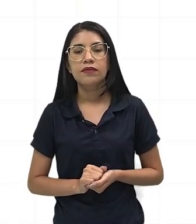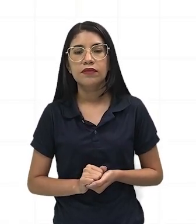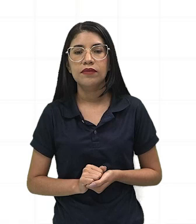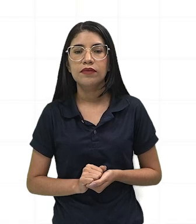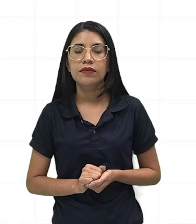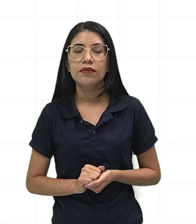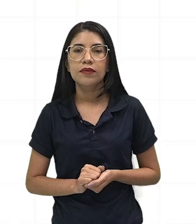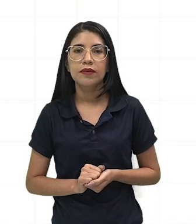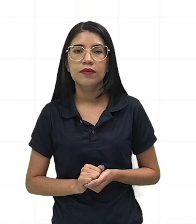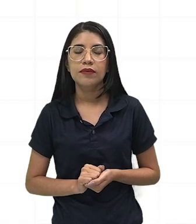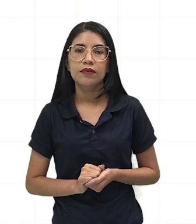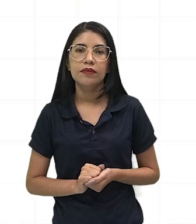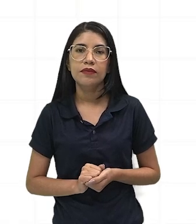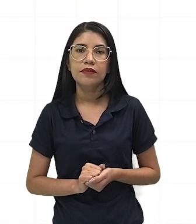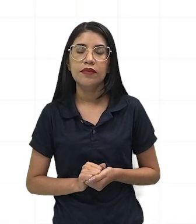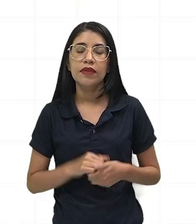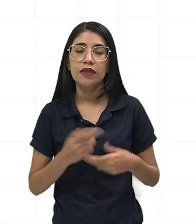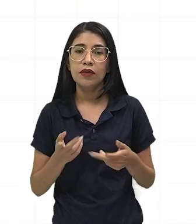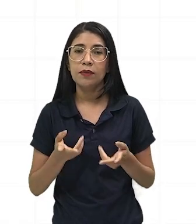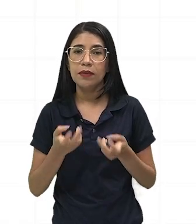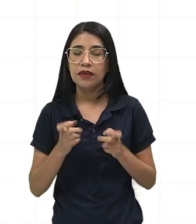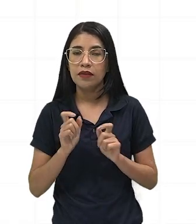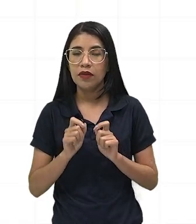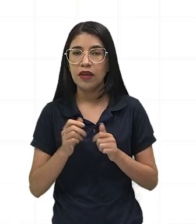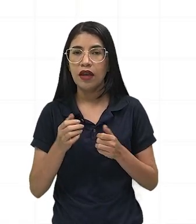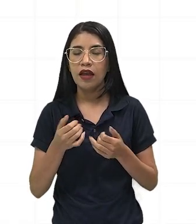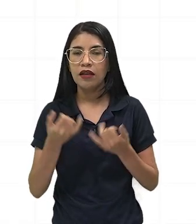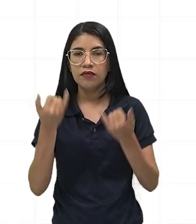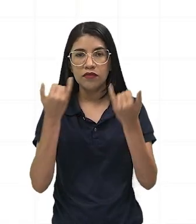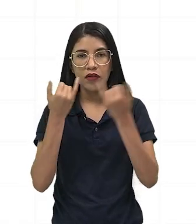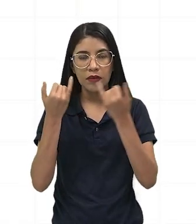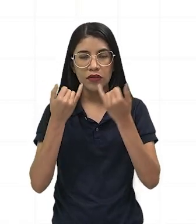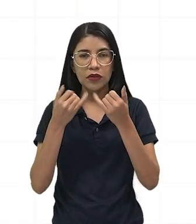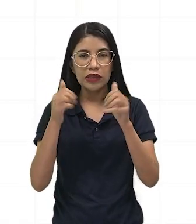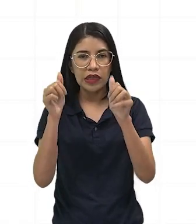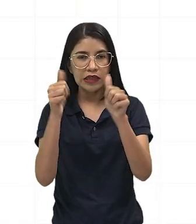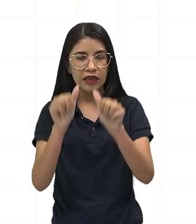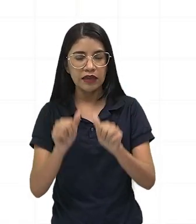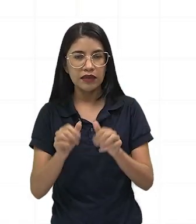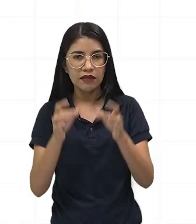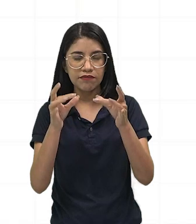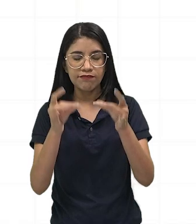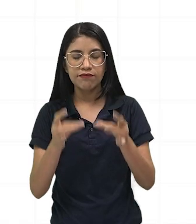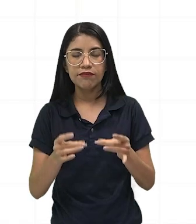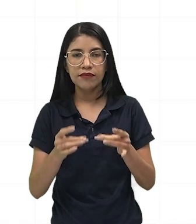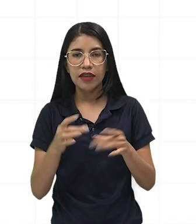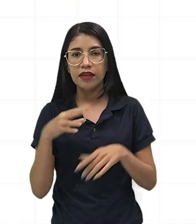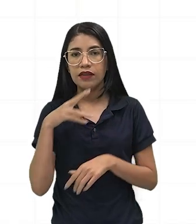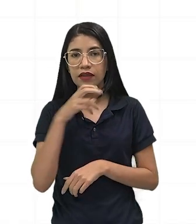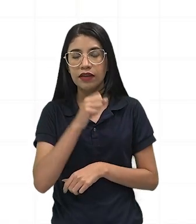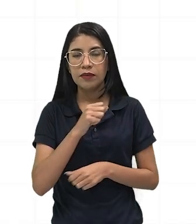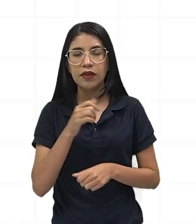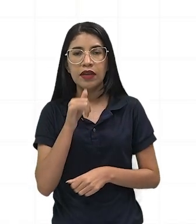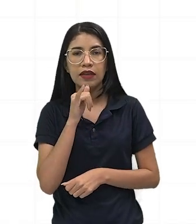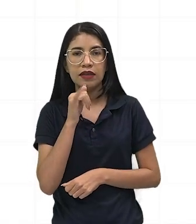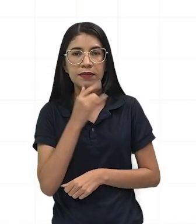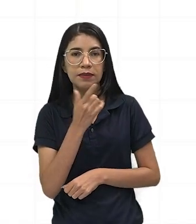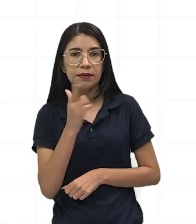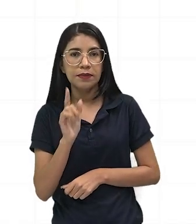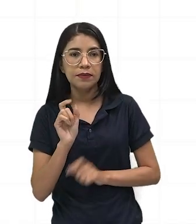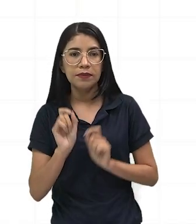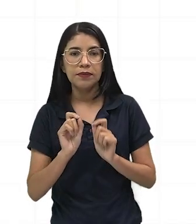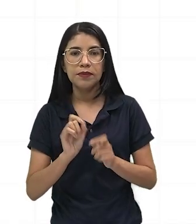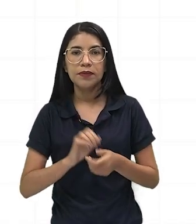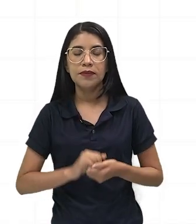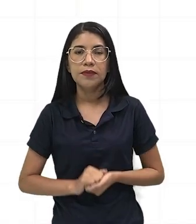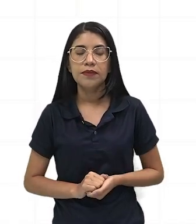Então nós conseguimos visualizar os dados, né, de forma muito rápida. Vamos olhar outros exemplos, né? Ó.